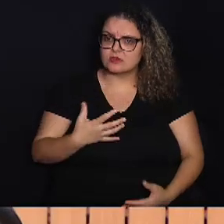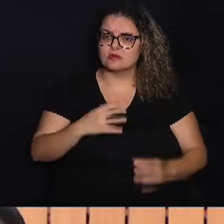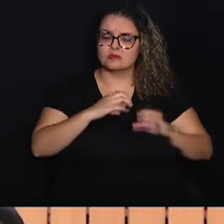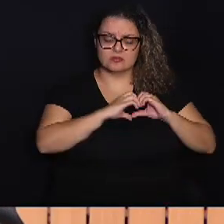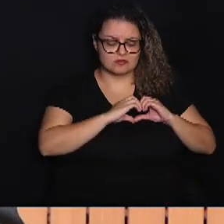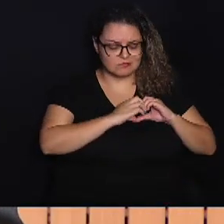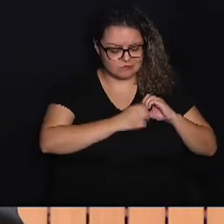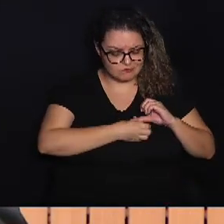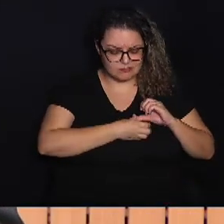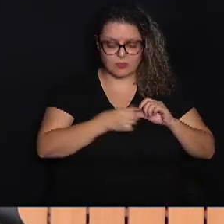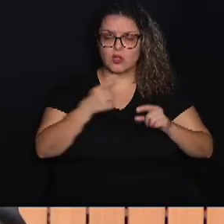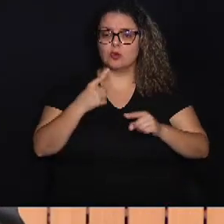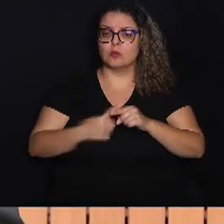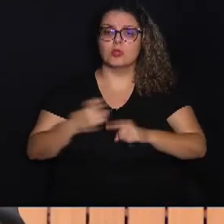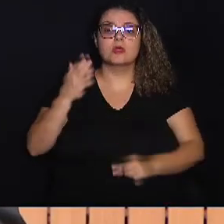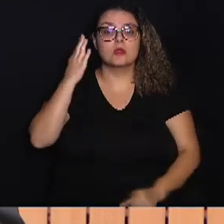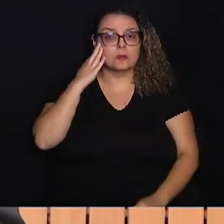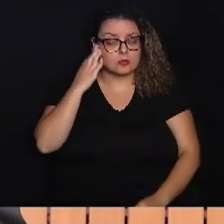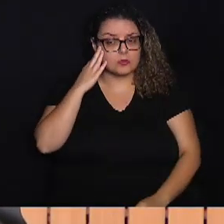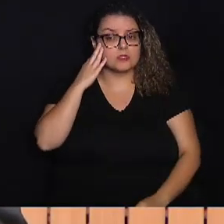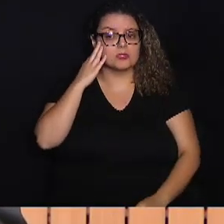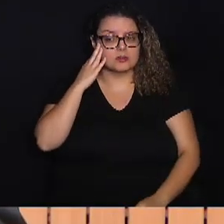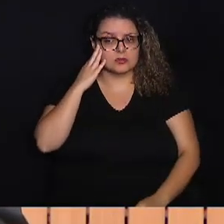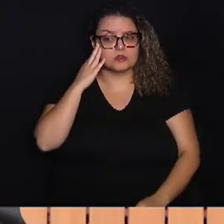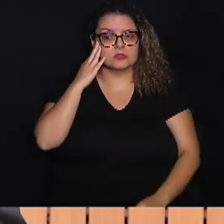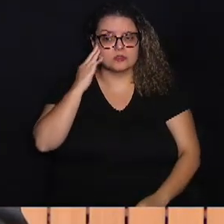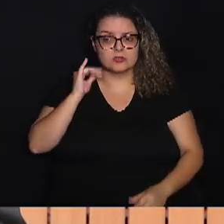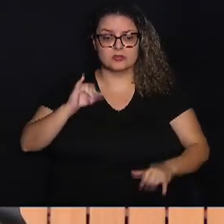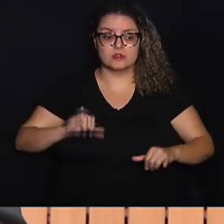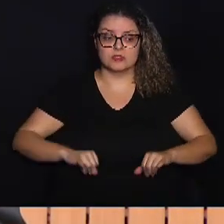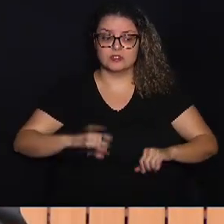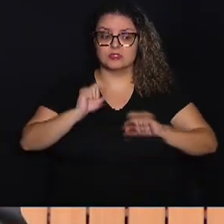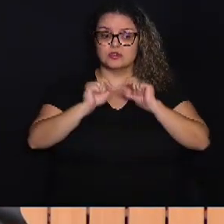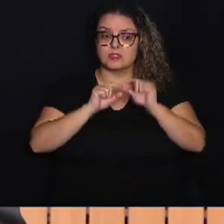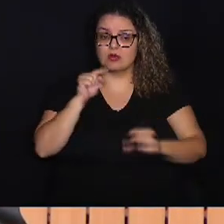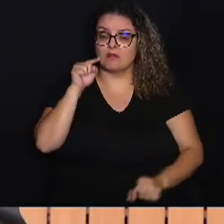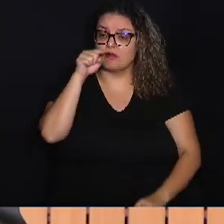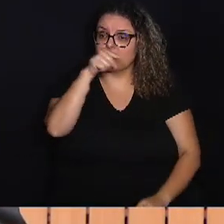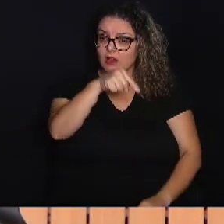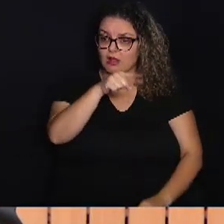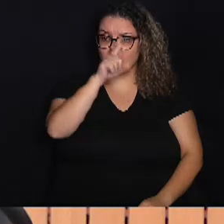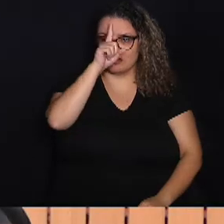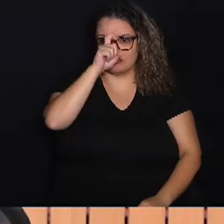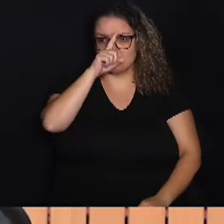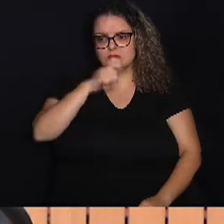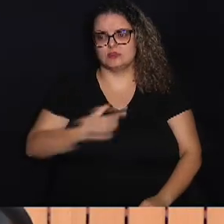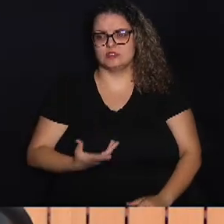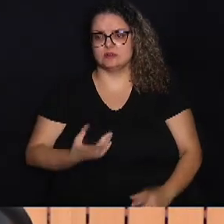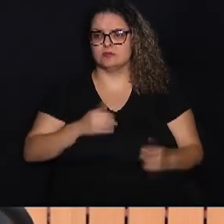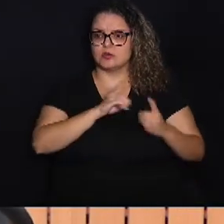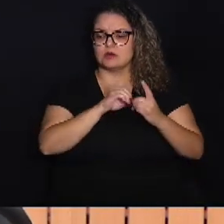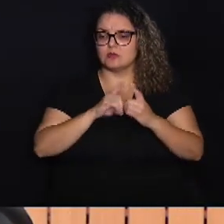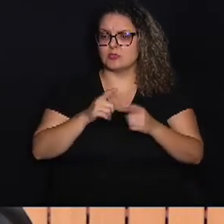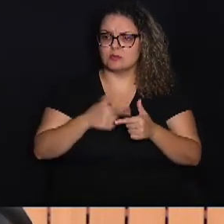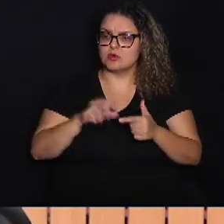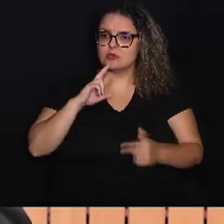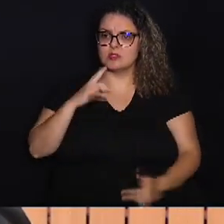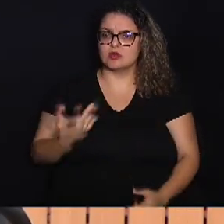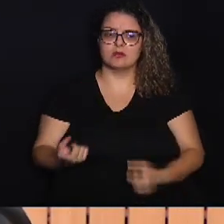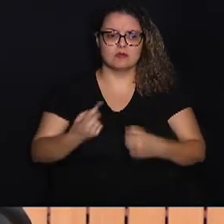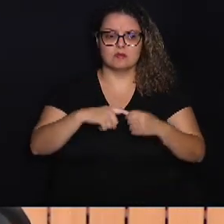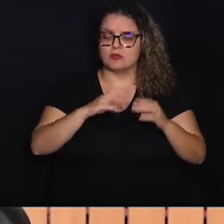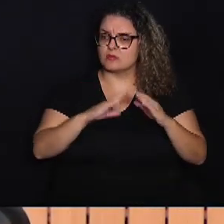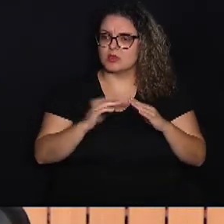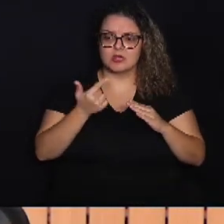coração porque eu sei a dor de quem é de quem vai lá para ter o seu atendimento sua situação resolvida e volta para